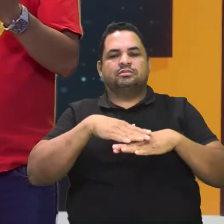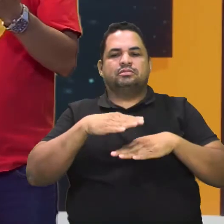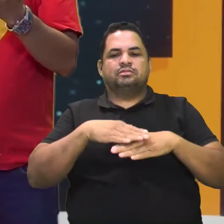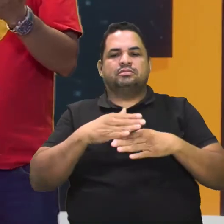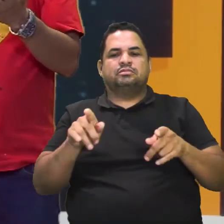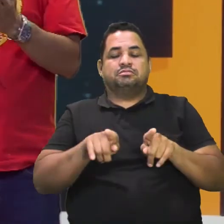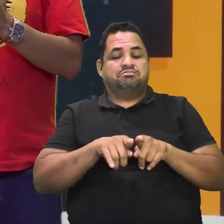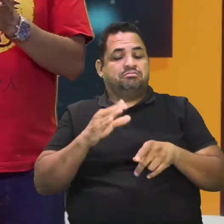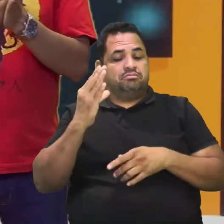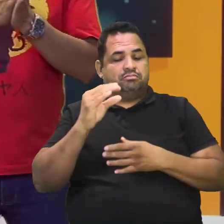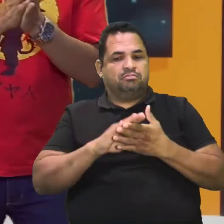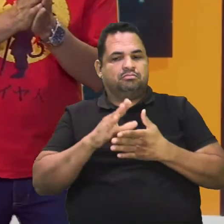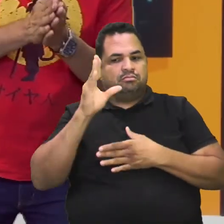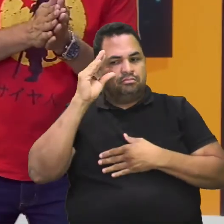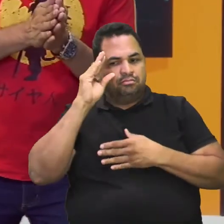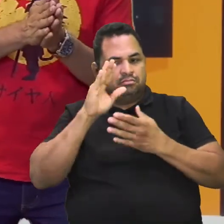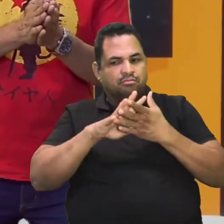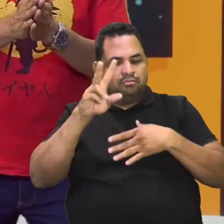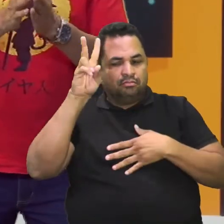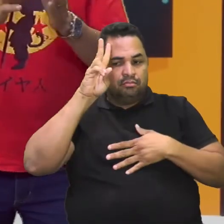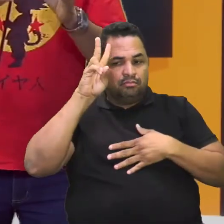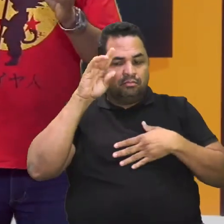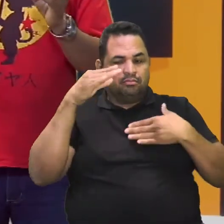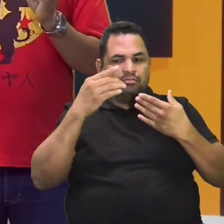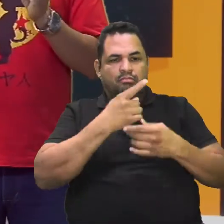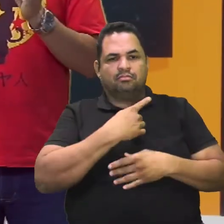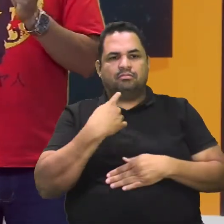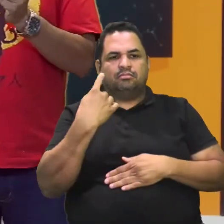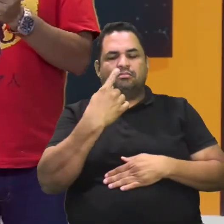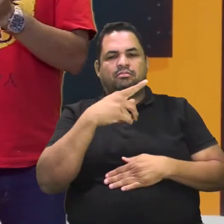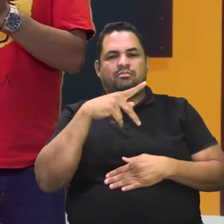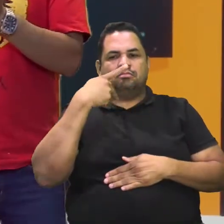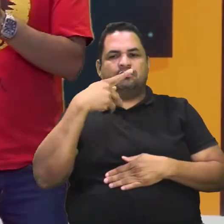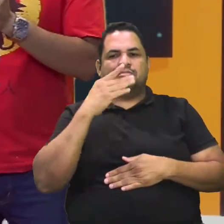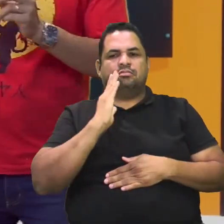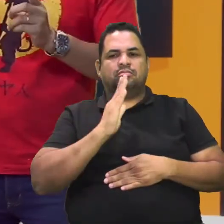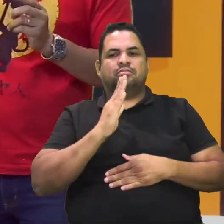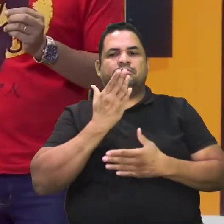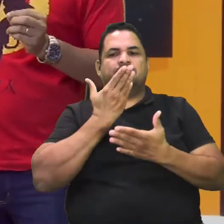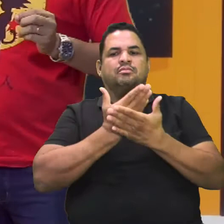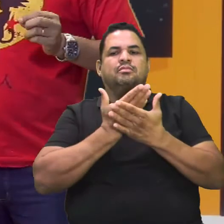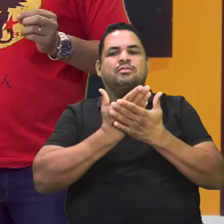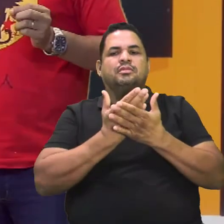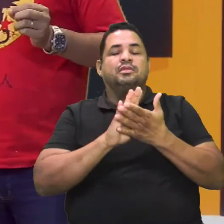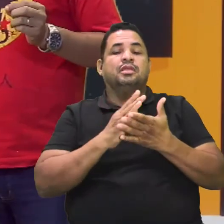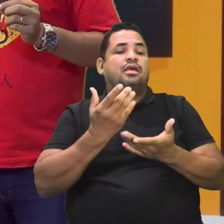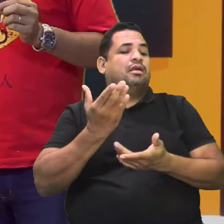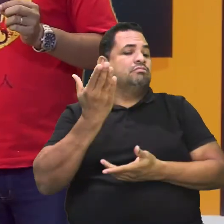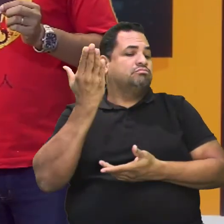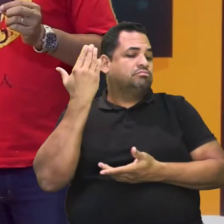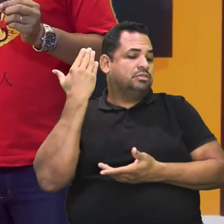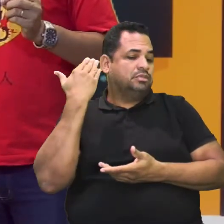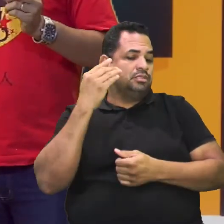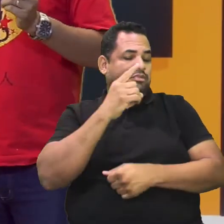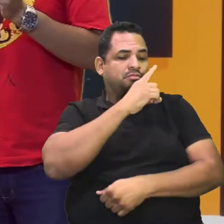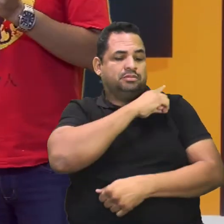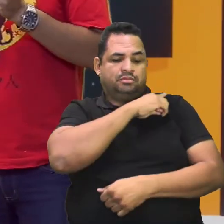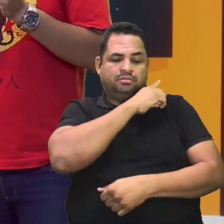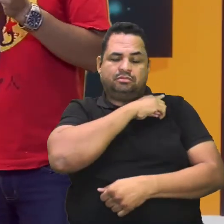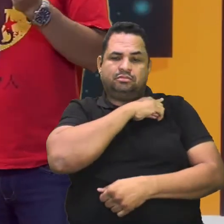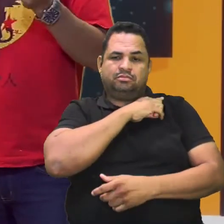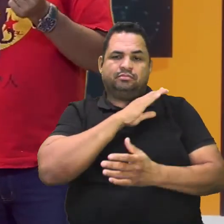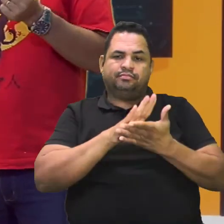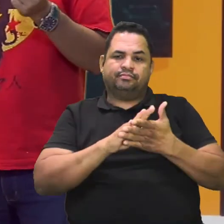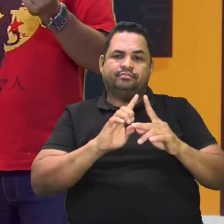até interessante lembrar que nós falamos aqui que já foi estudada lá no primeiro ano.